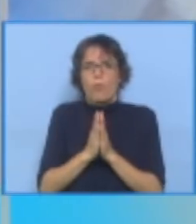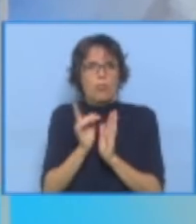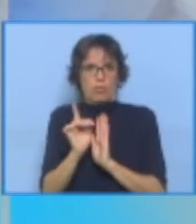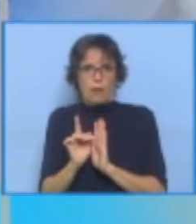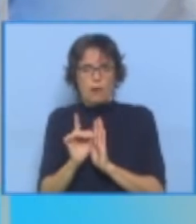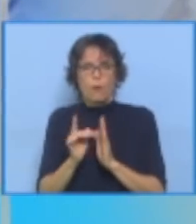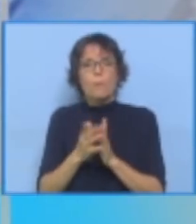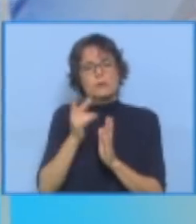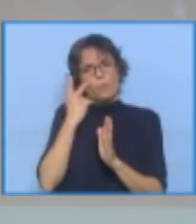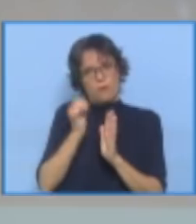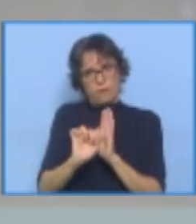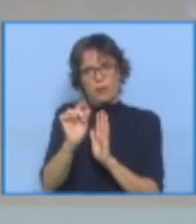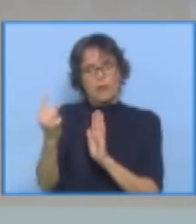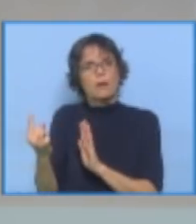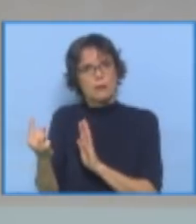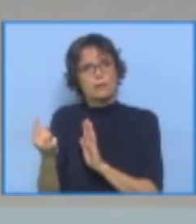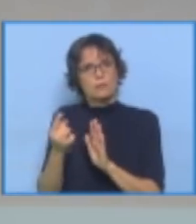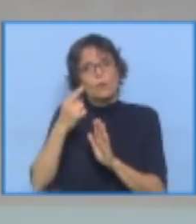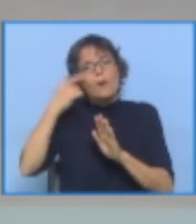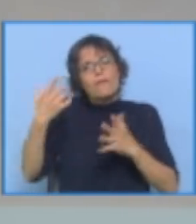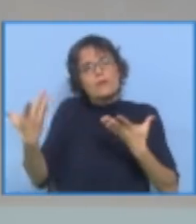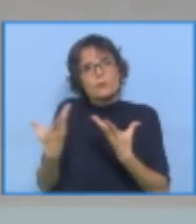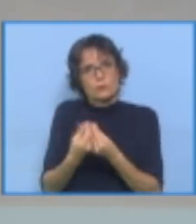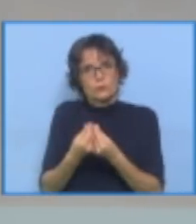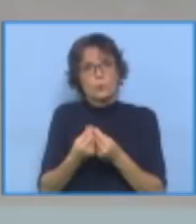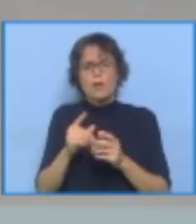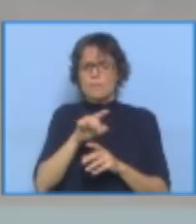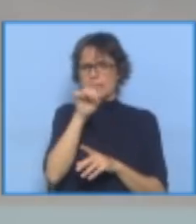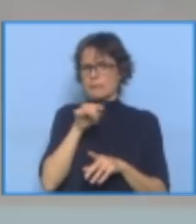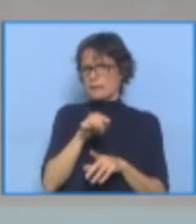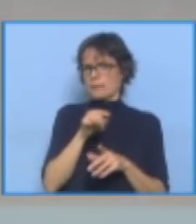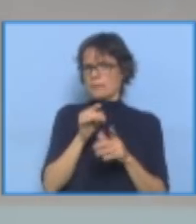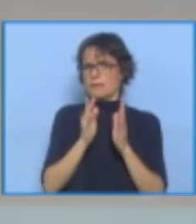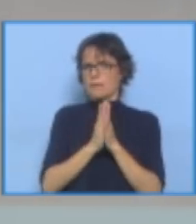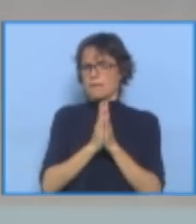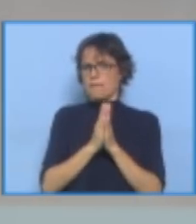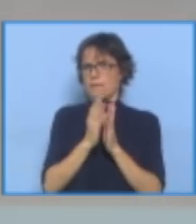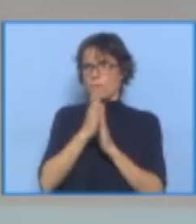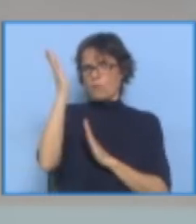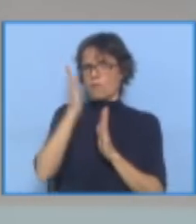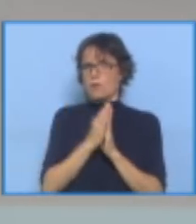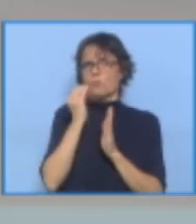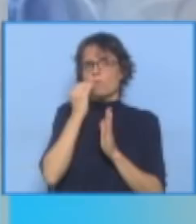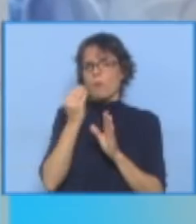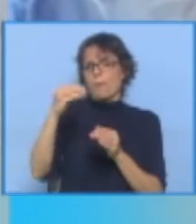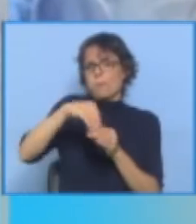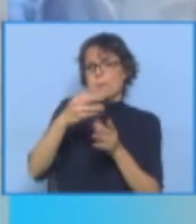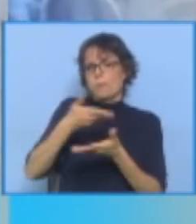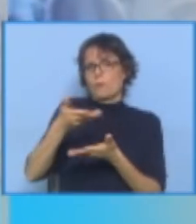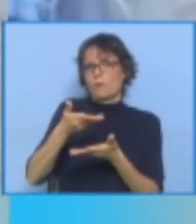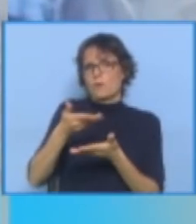Mas a interrogação, e Deus nisso tudo, é para saber se Deus estava lá? Exatamente. E de que forma estava? De que forma está lá